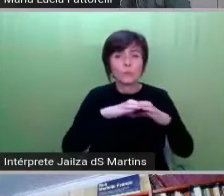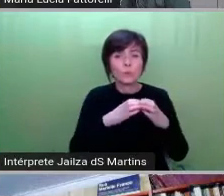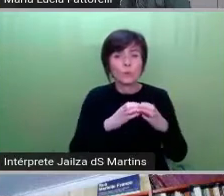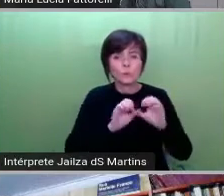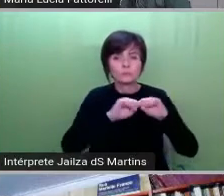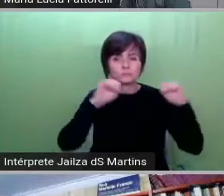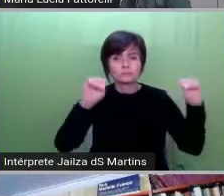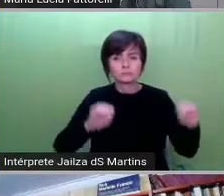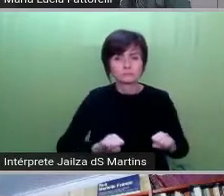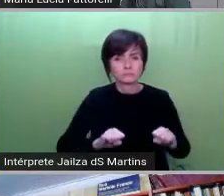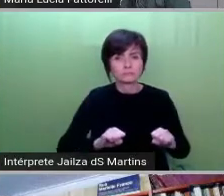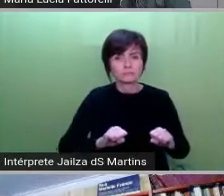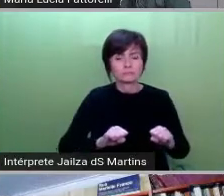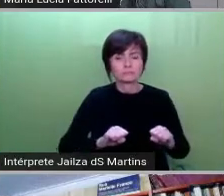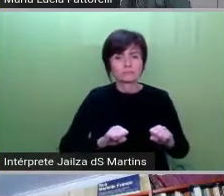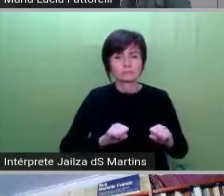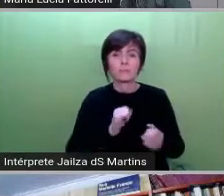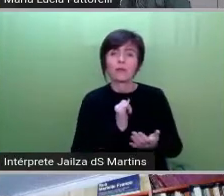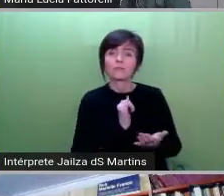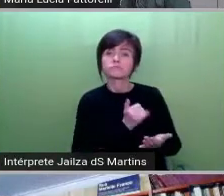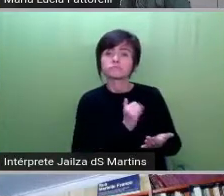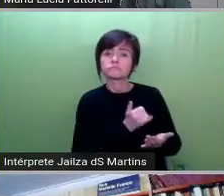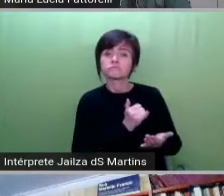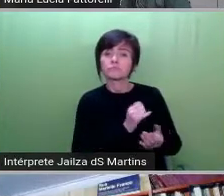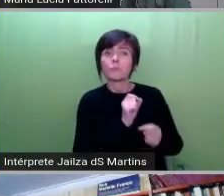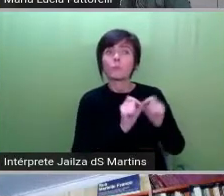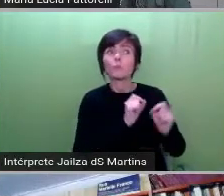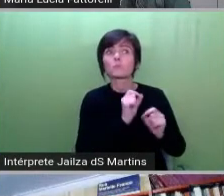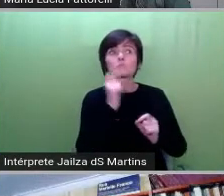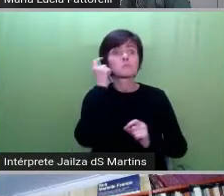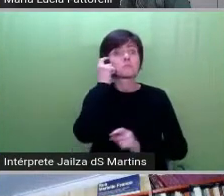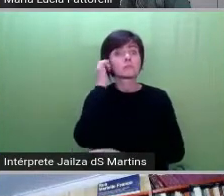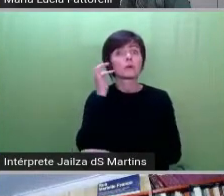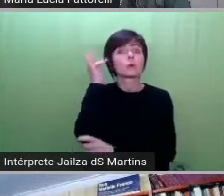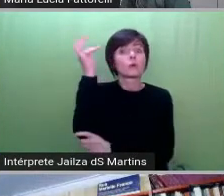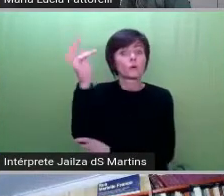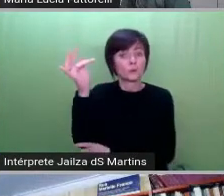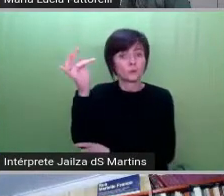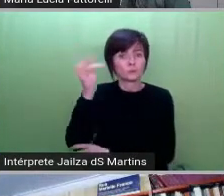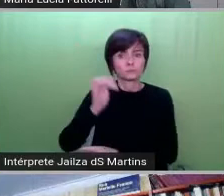colocam suas previsões sobre o futuro.